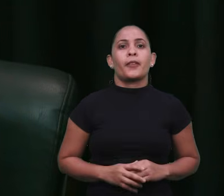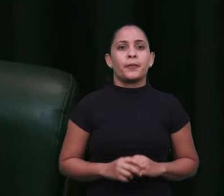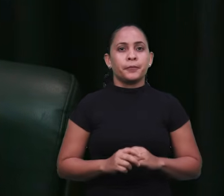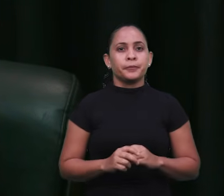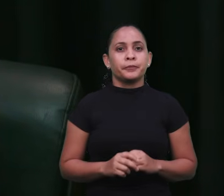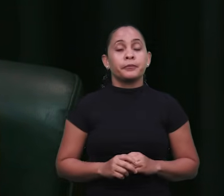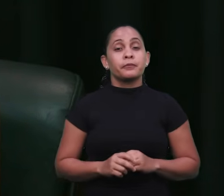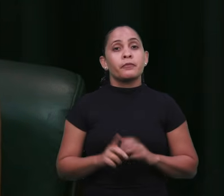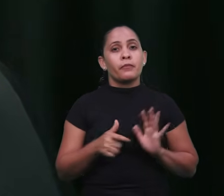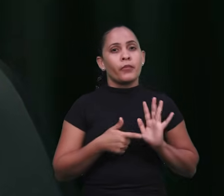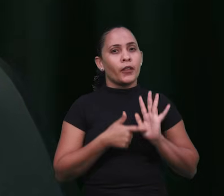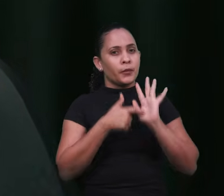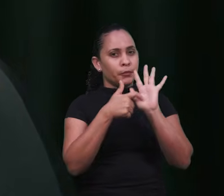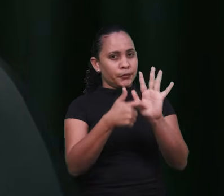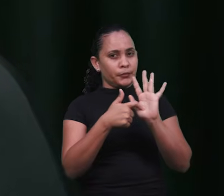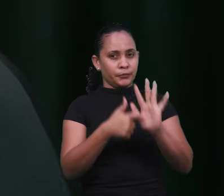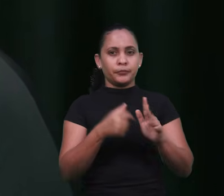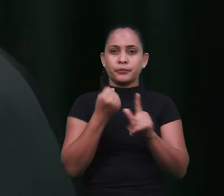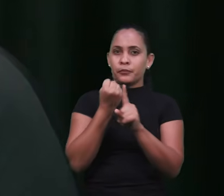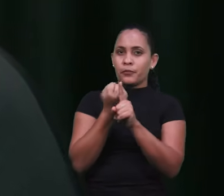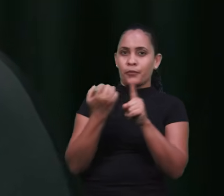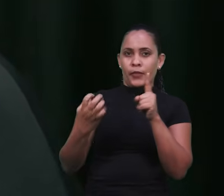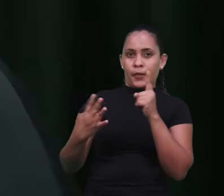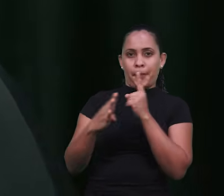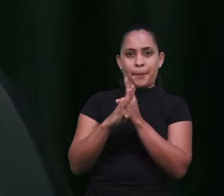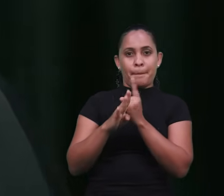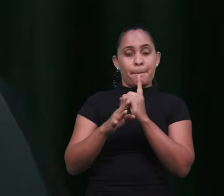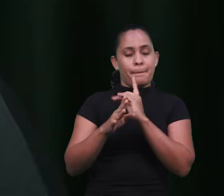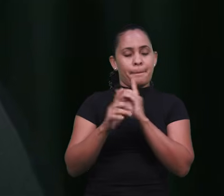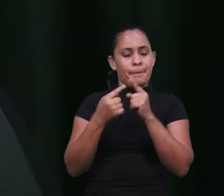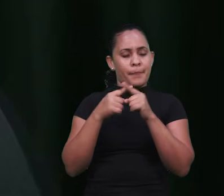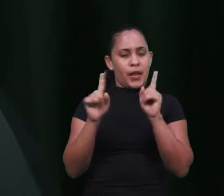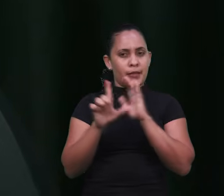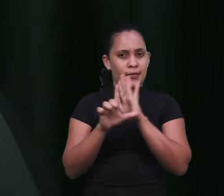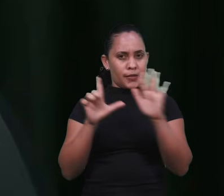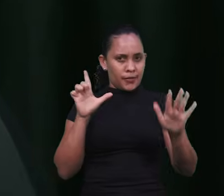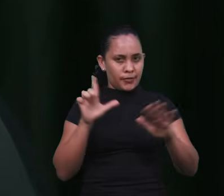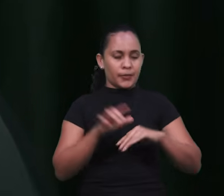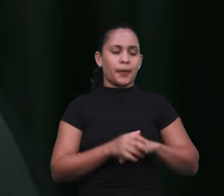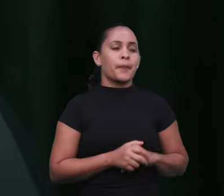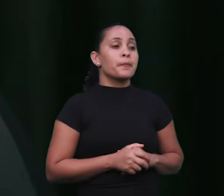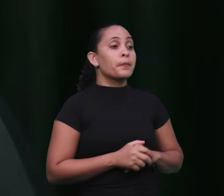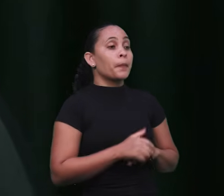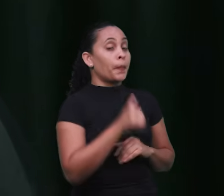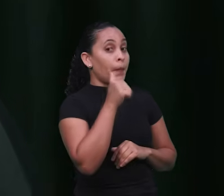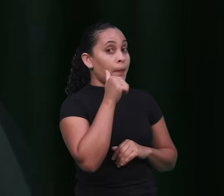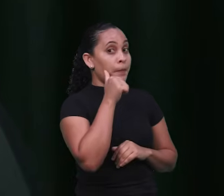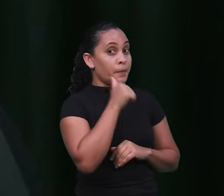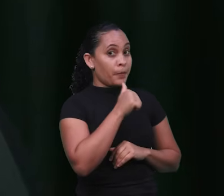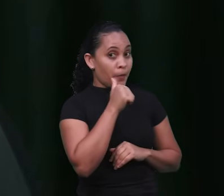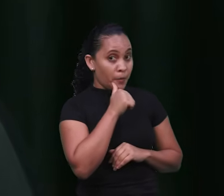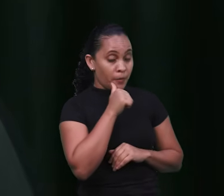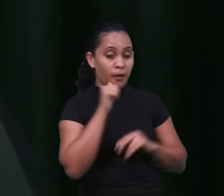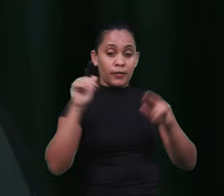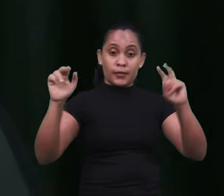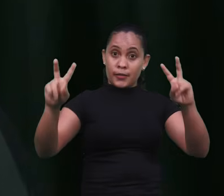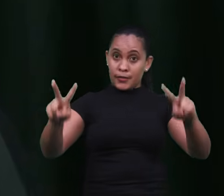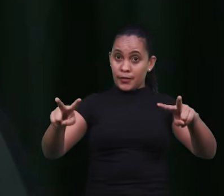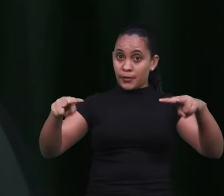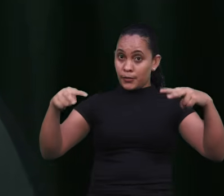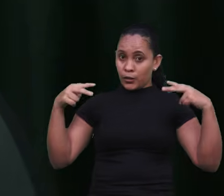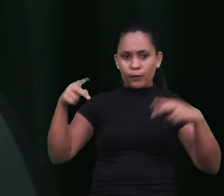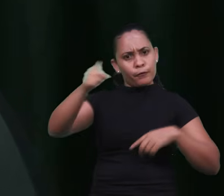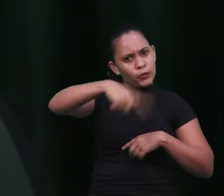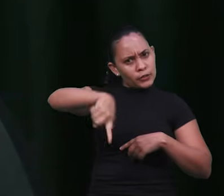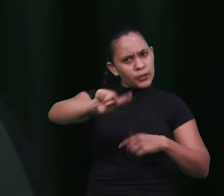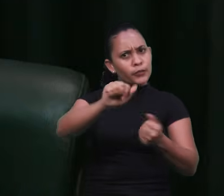vamos trazer alguns elementos da EBD, mas antes, uma das nossas irmãs, né, que nos assiste, vocês que está